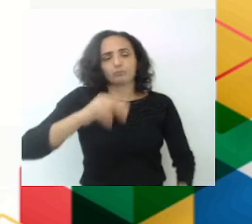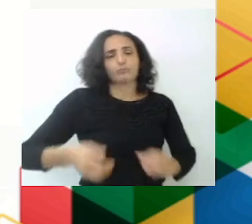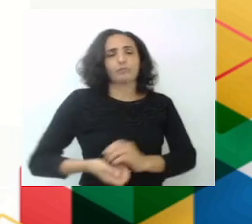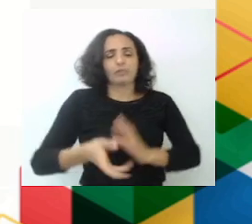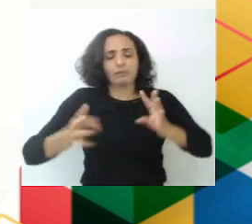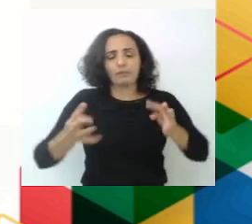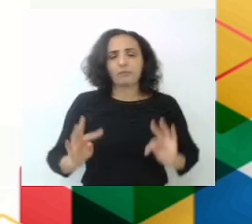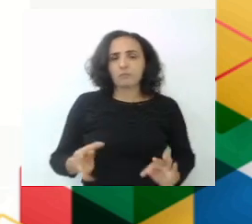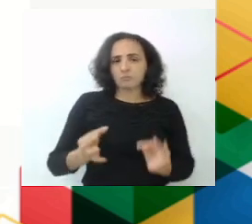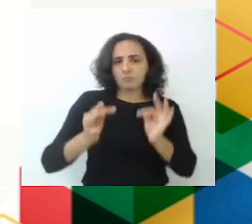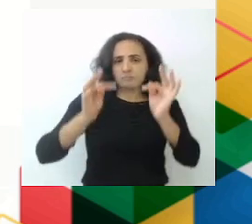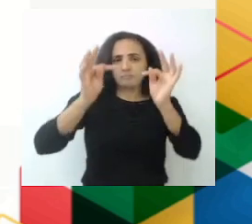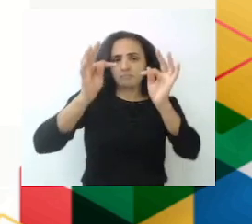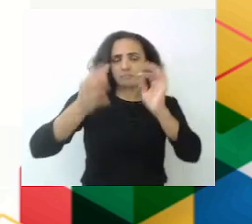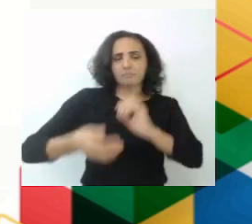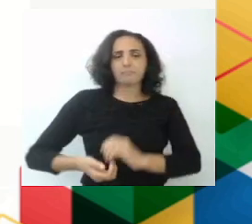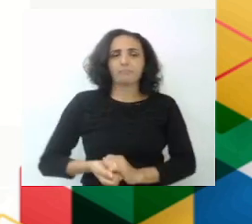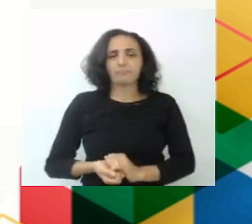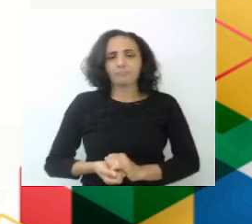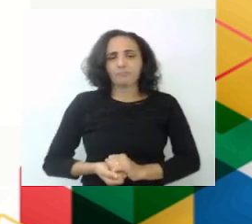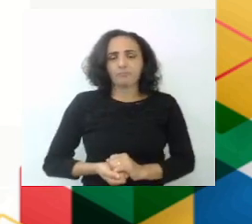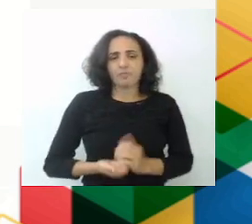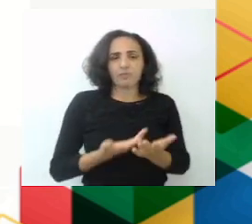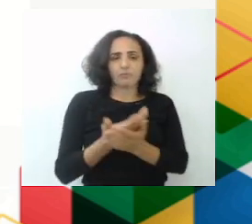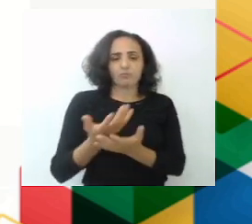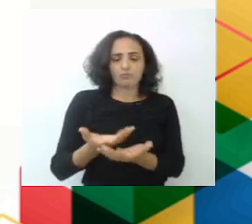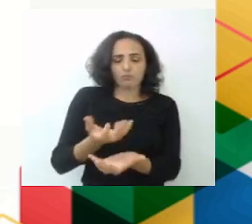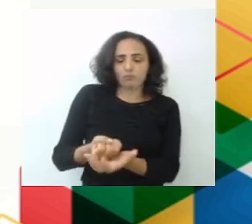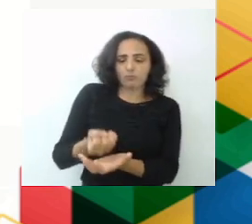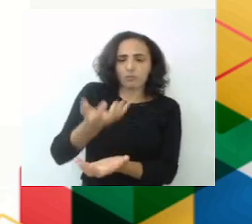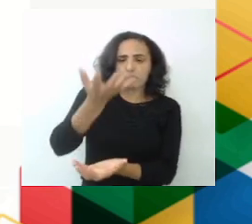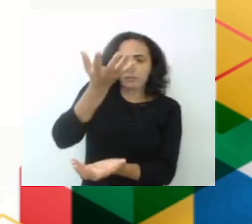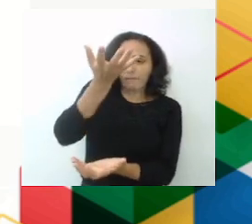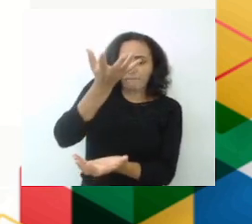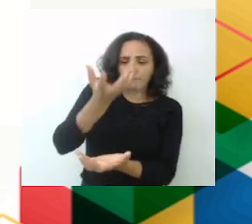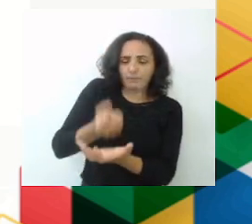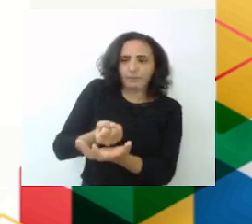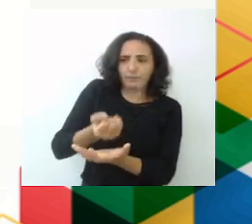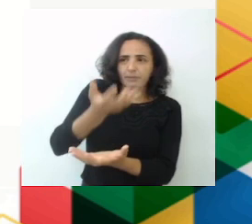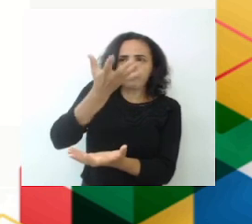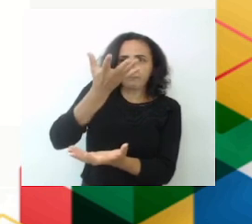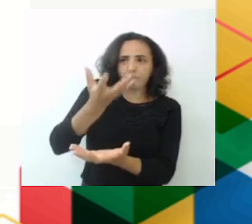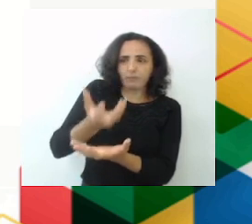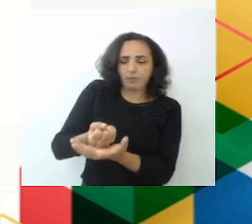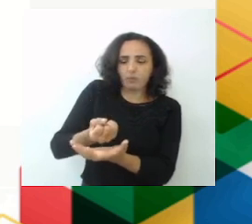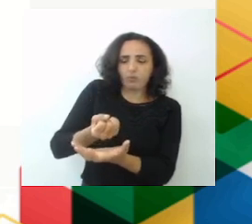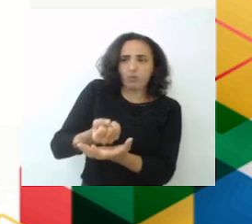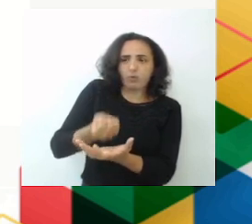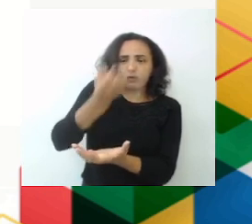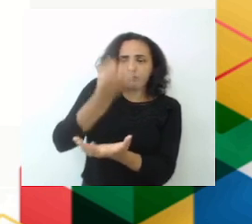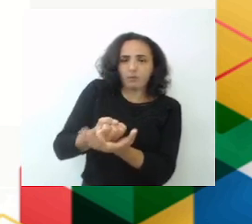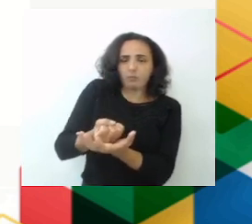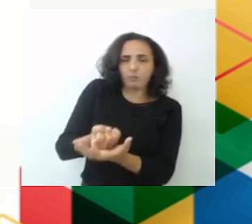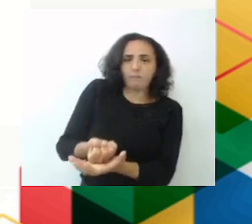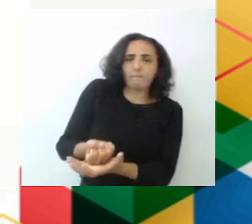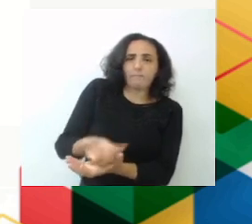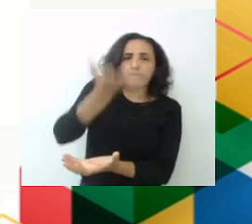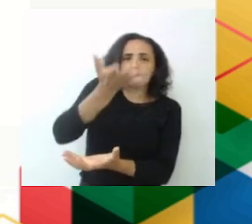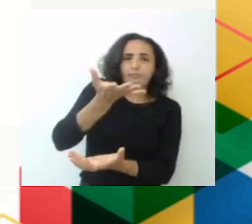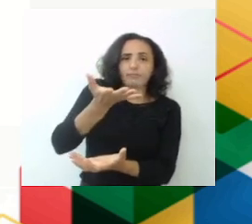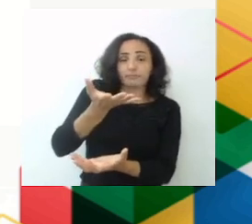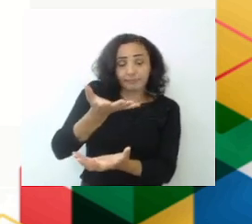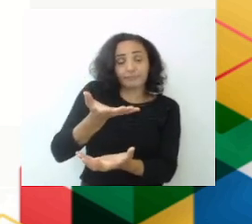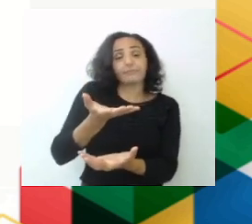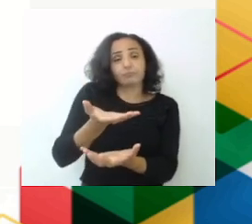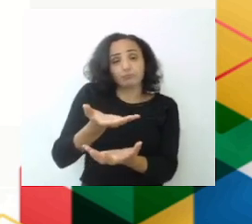vão refletir no centro da parábola. O raio vai chegar aqui e vai ser devolvido exatamente para cá.